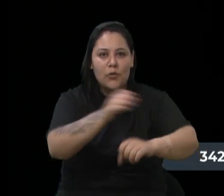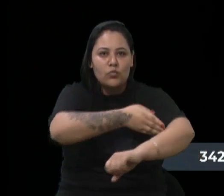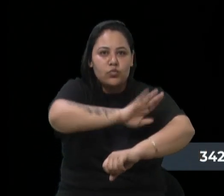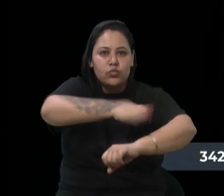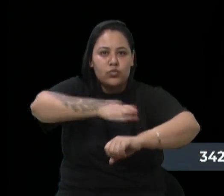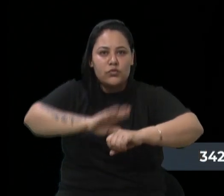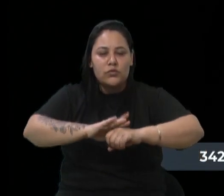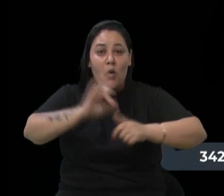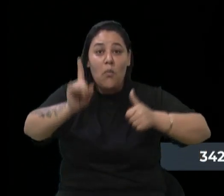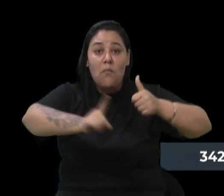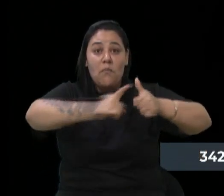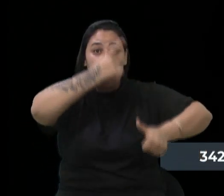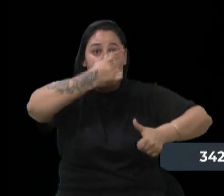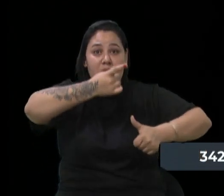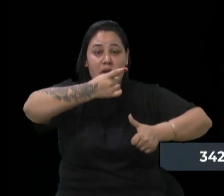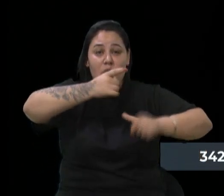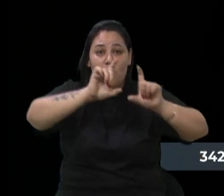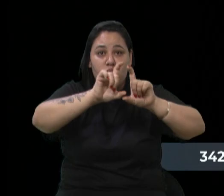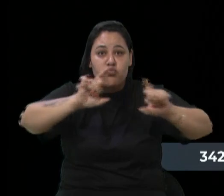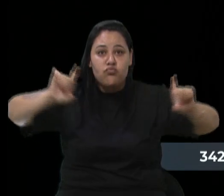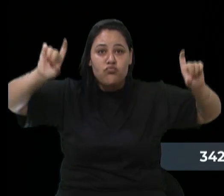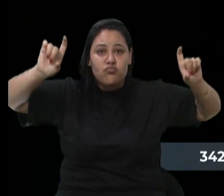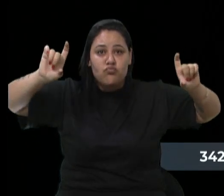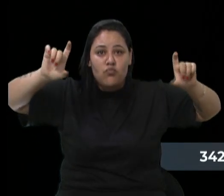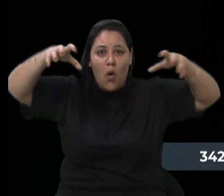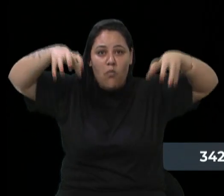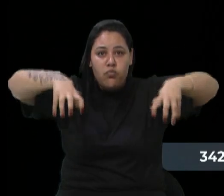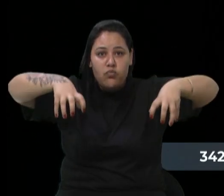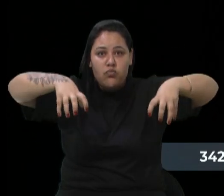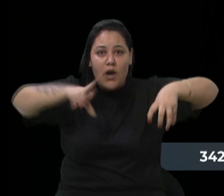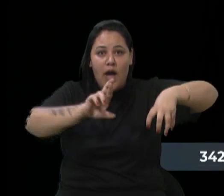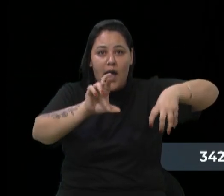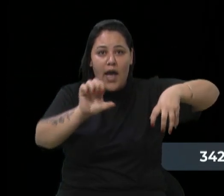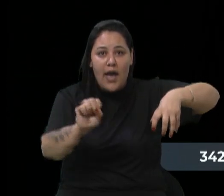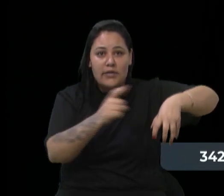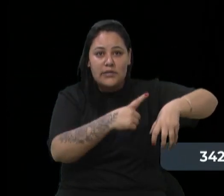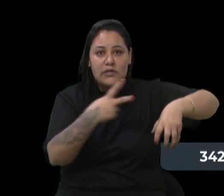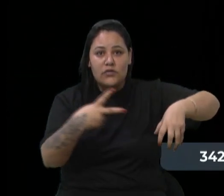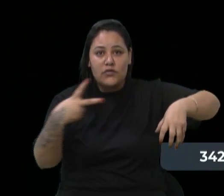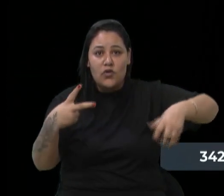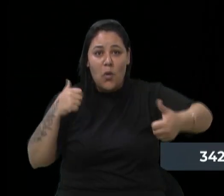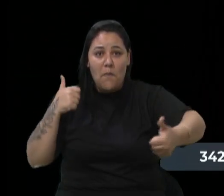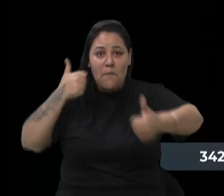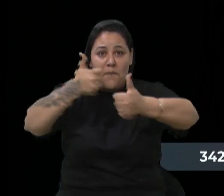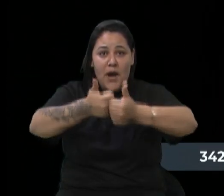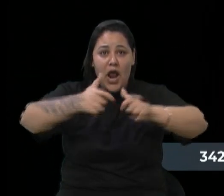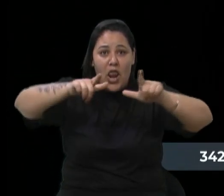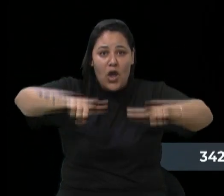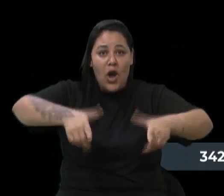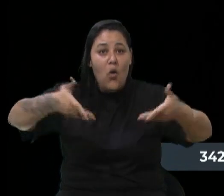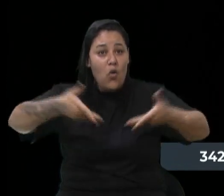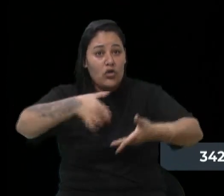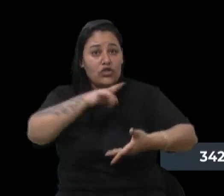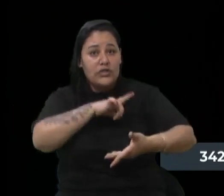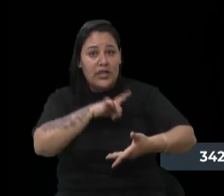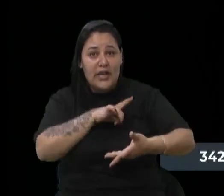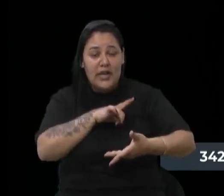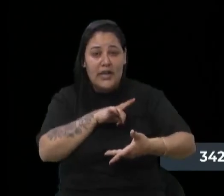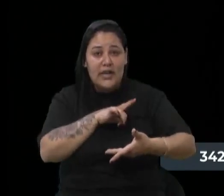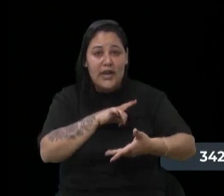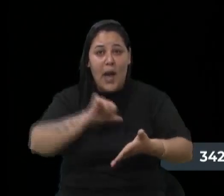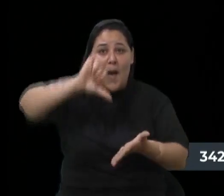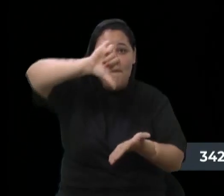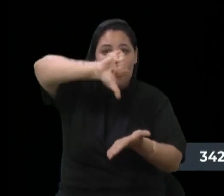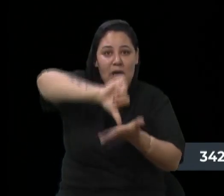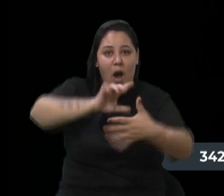O primeiro pórtico vai ser instalado na ERS 122, próximo ao local onde hoje existe a praça de pedágio